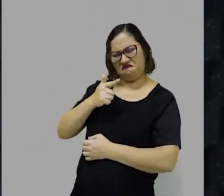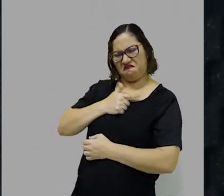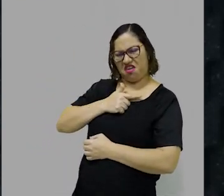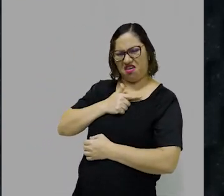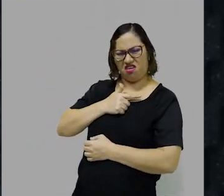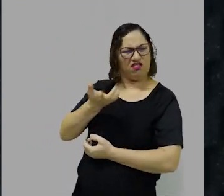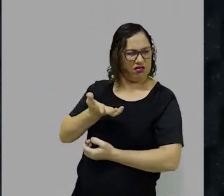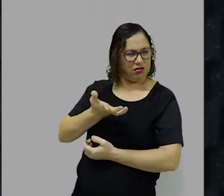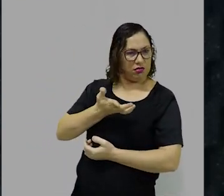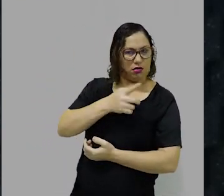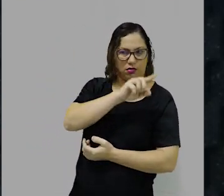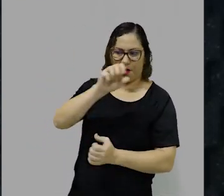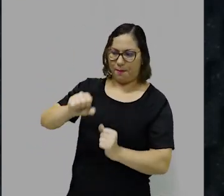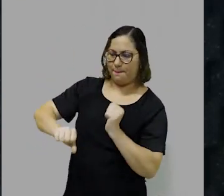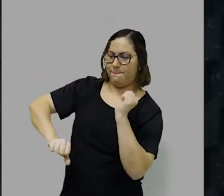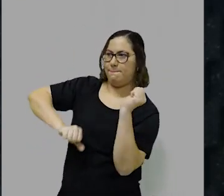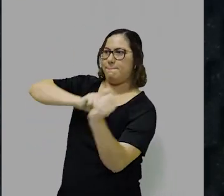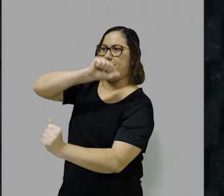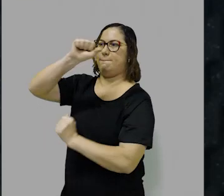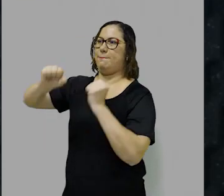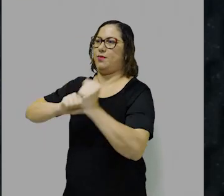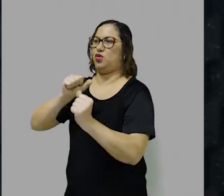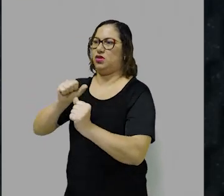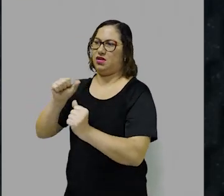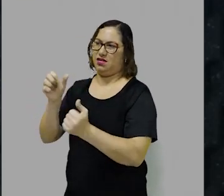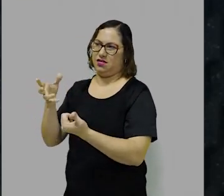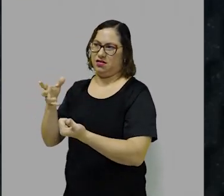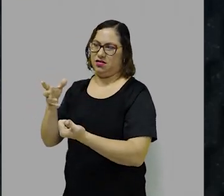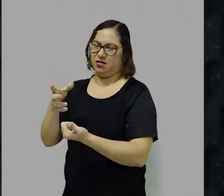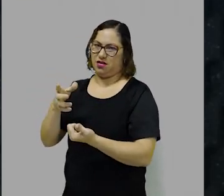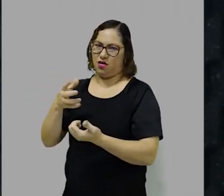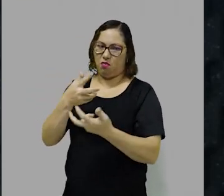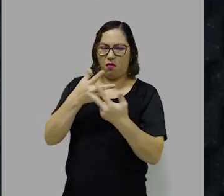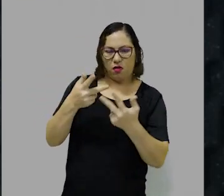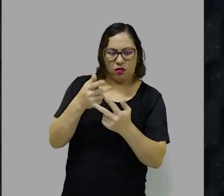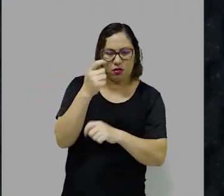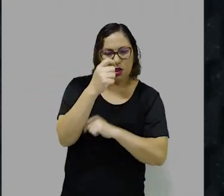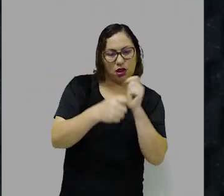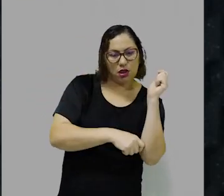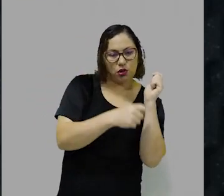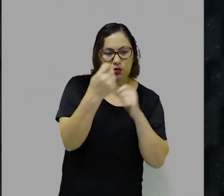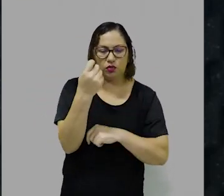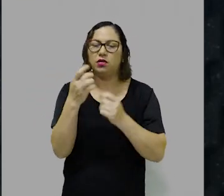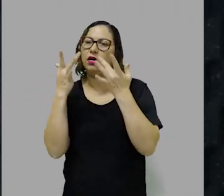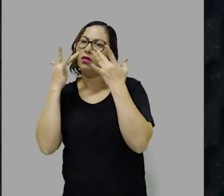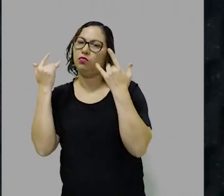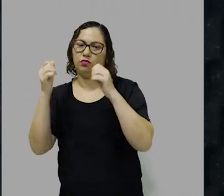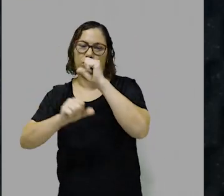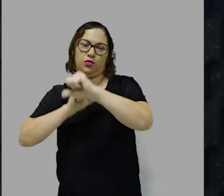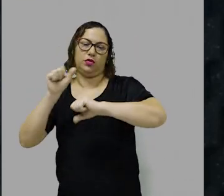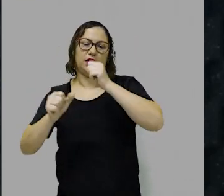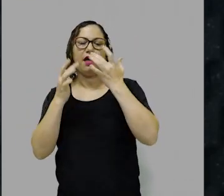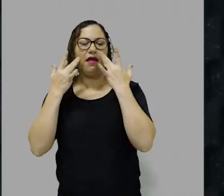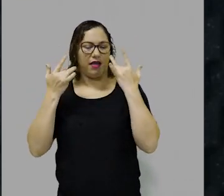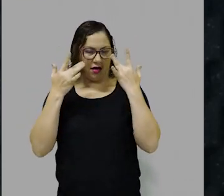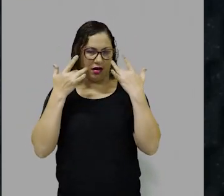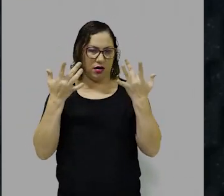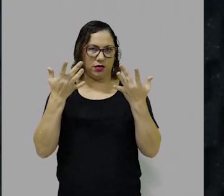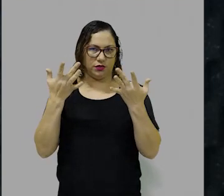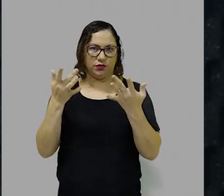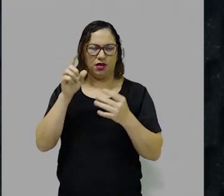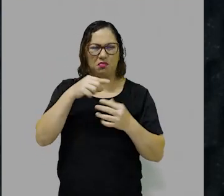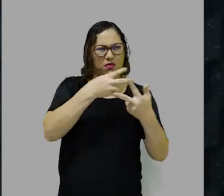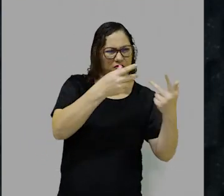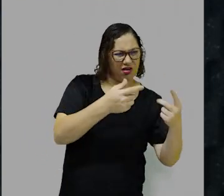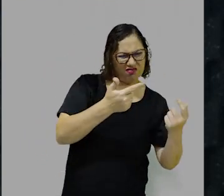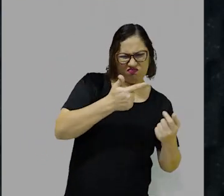pra caramba, eu vou transformar nisto aqui. Transformar um produto industrial em arte. Transformar um produto que é considerado